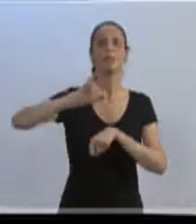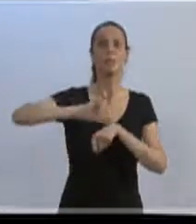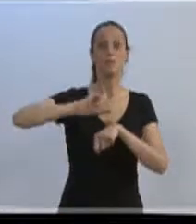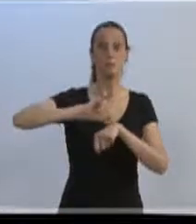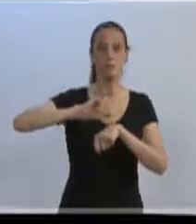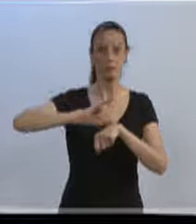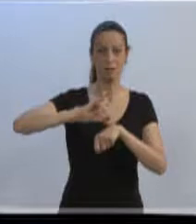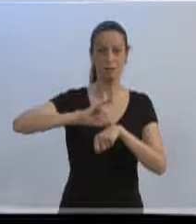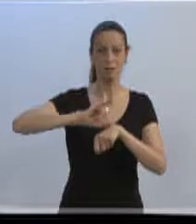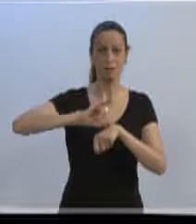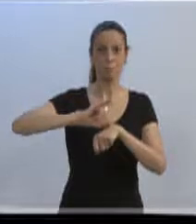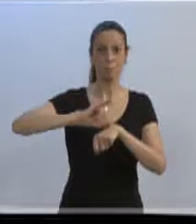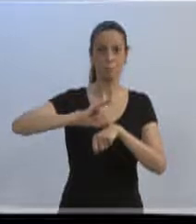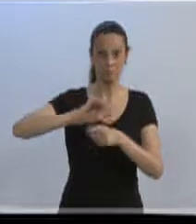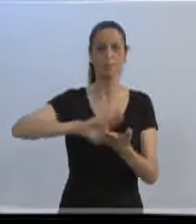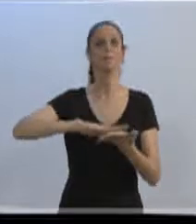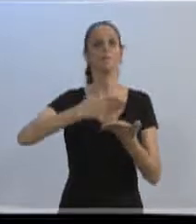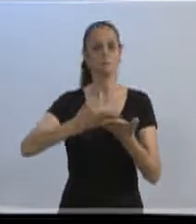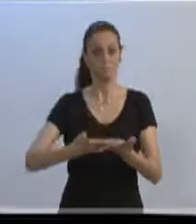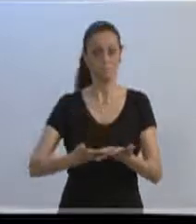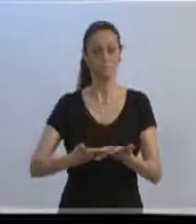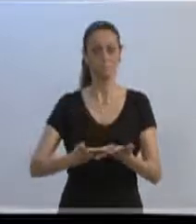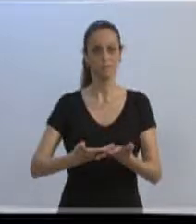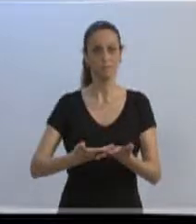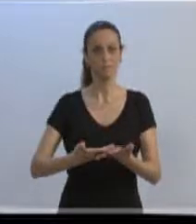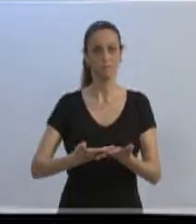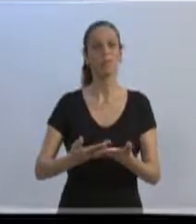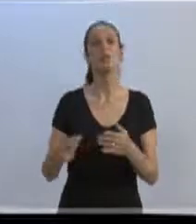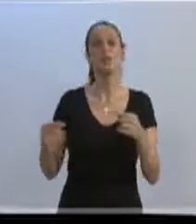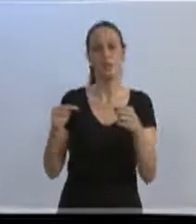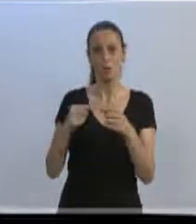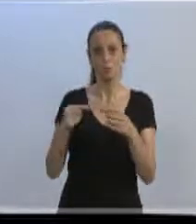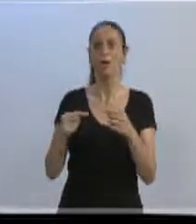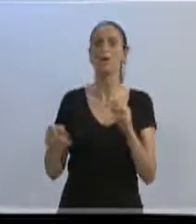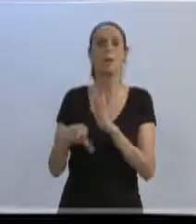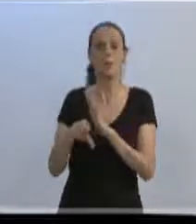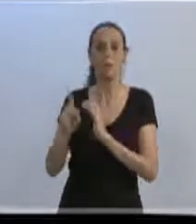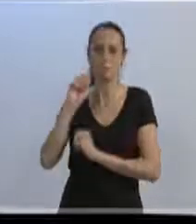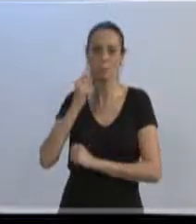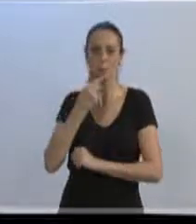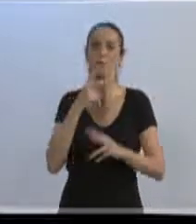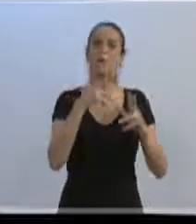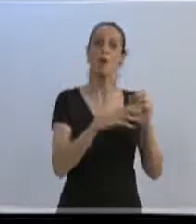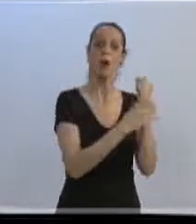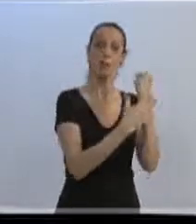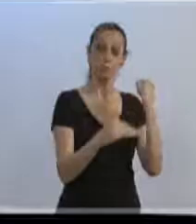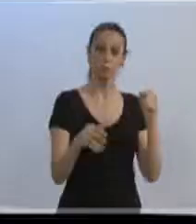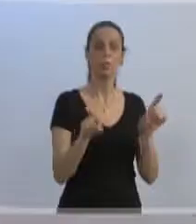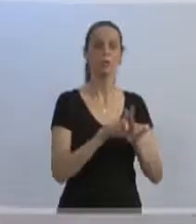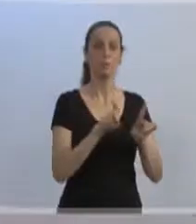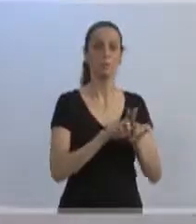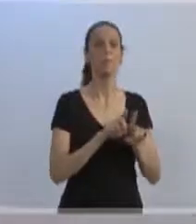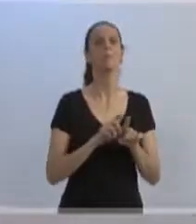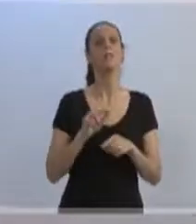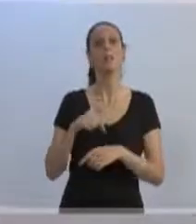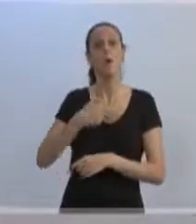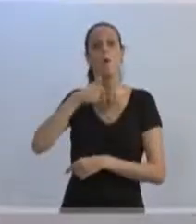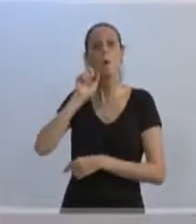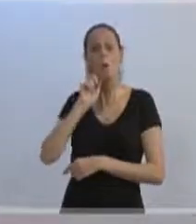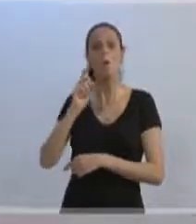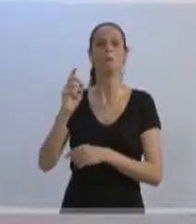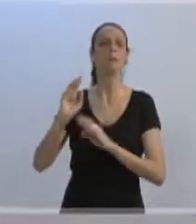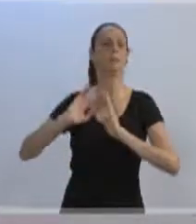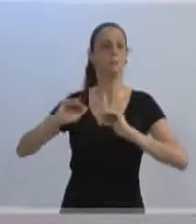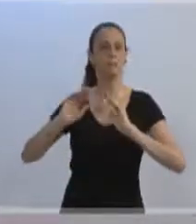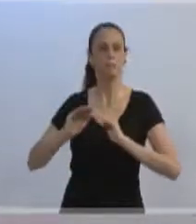de intérpretes aqui para os surdos como são josé vem realizando e me passaram inúmeras demandas